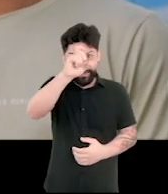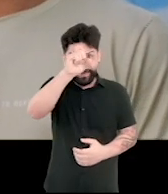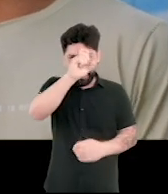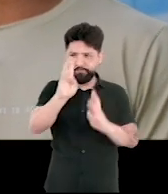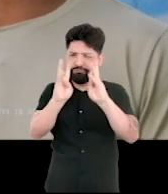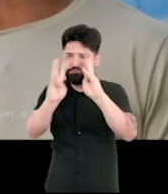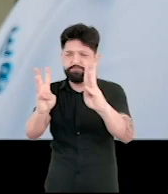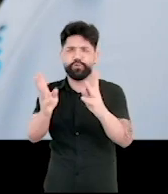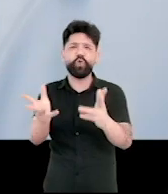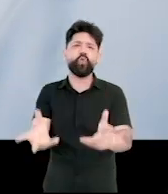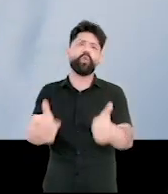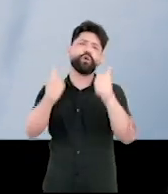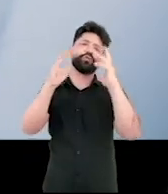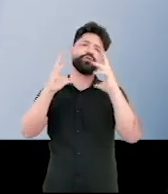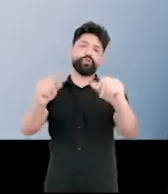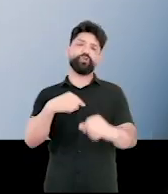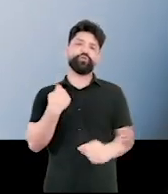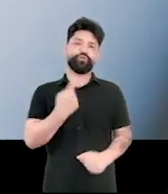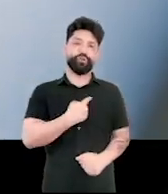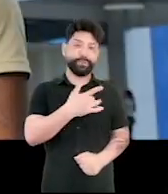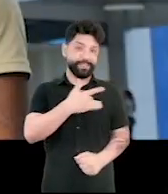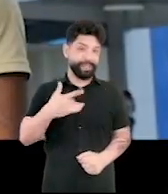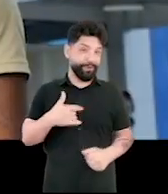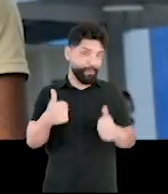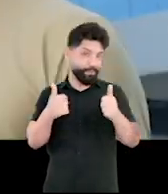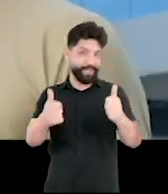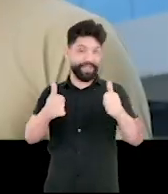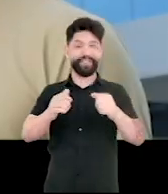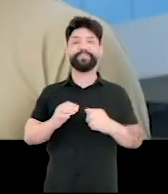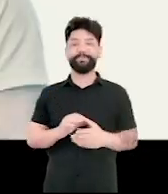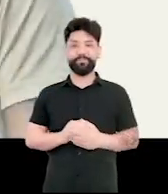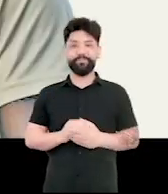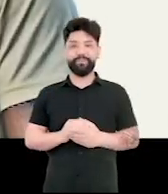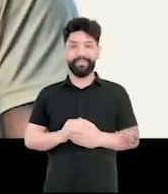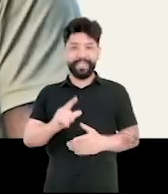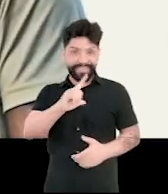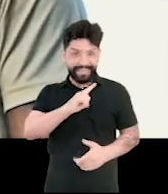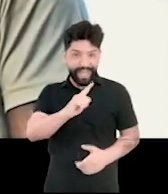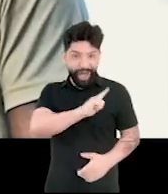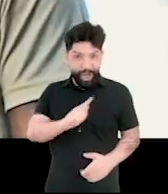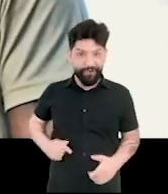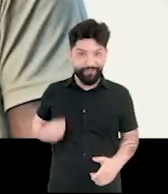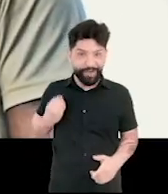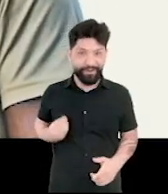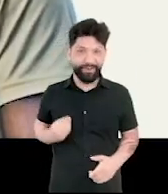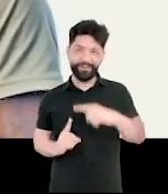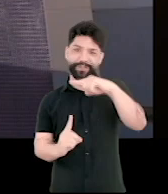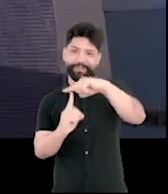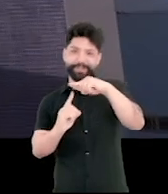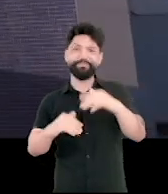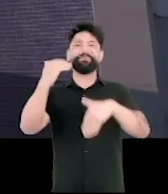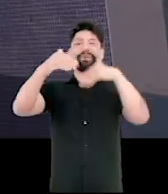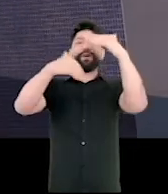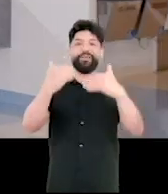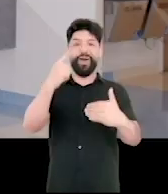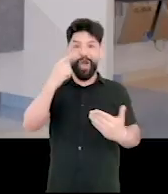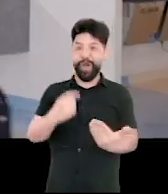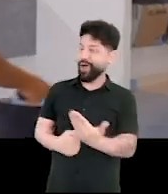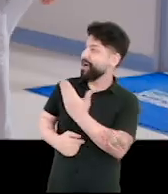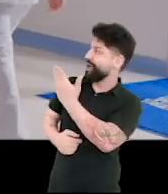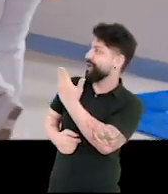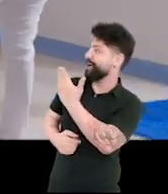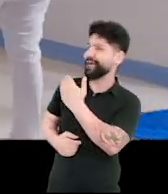Um novo hospital tem atendimento e qualidade para todos nós. É mais saúde pra gente. Se tem governo presente, tem Teixeira pra frente.